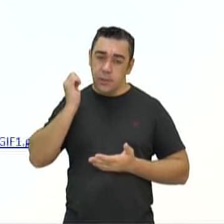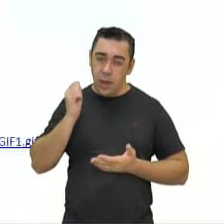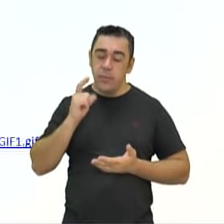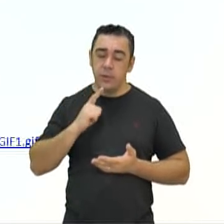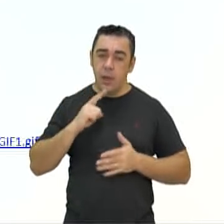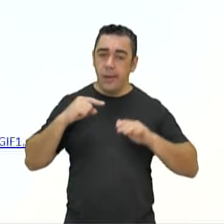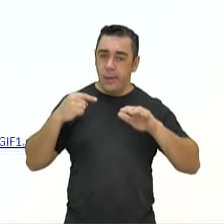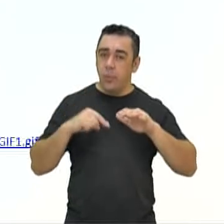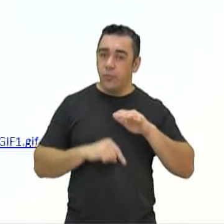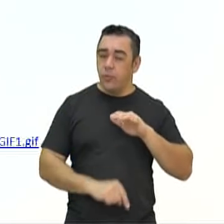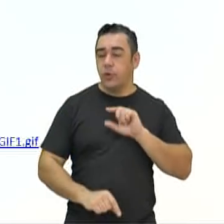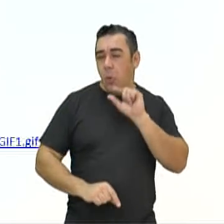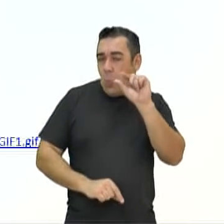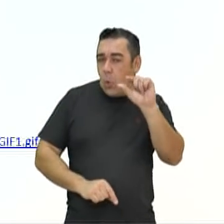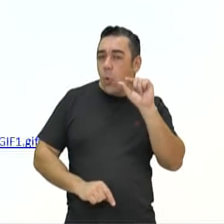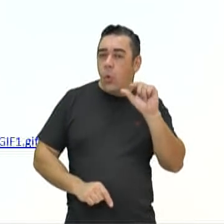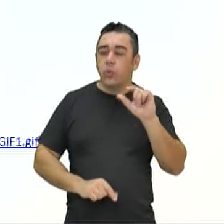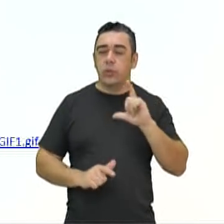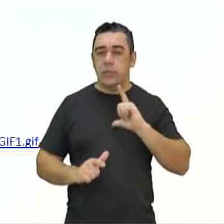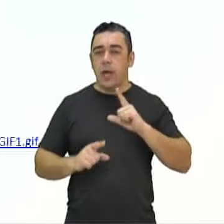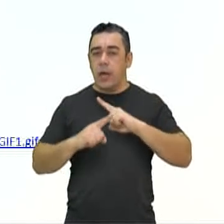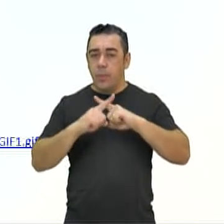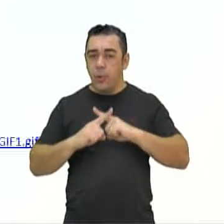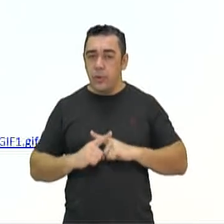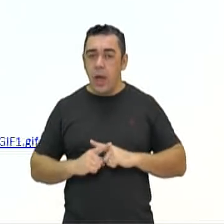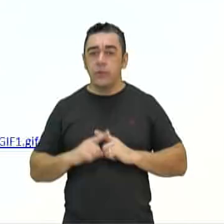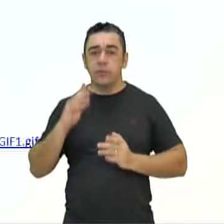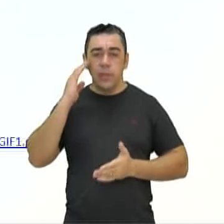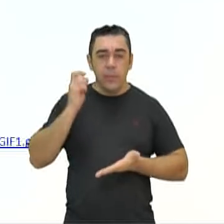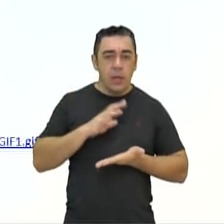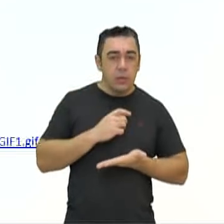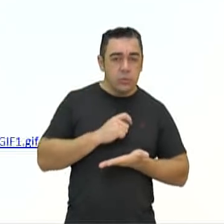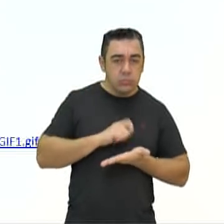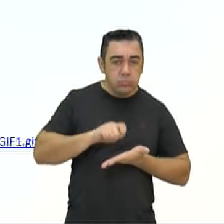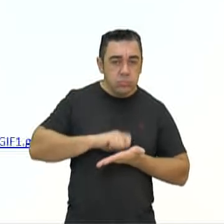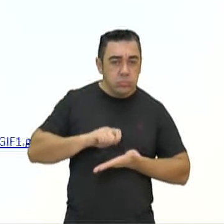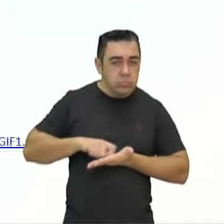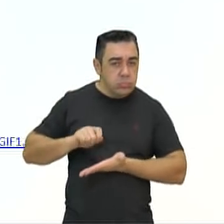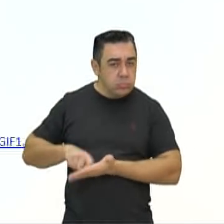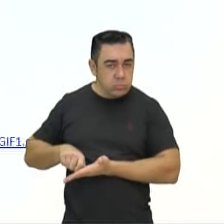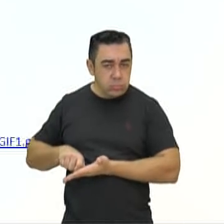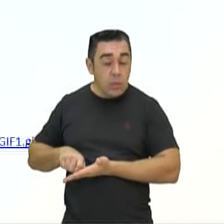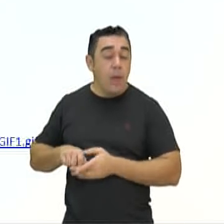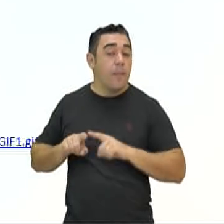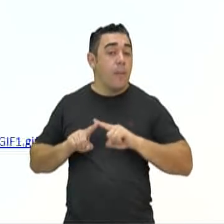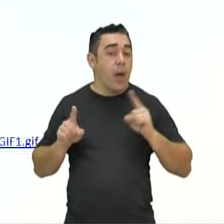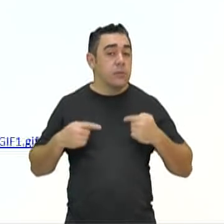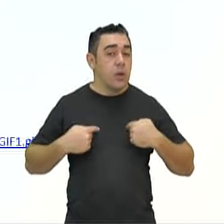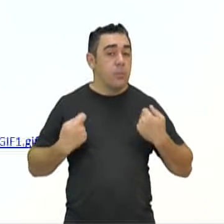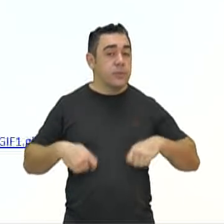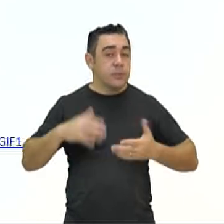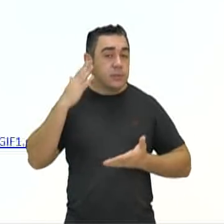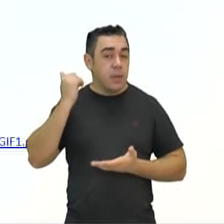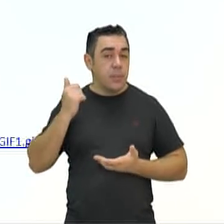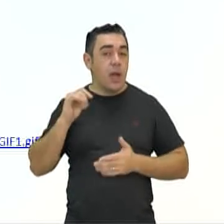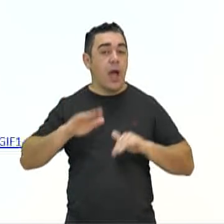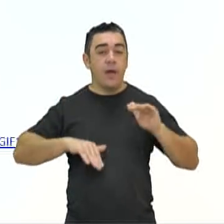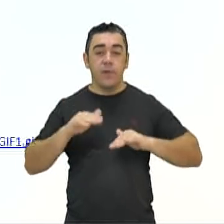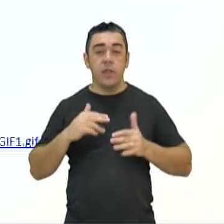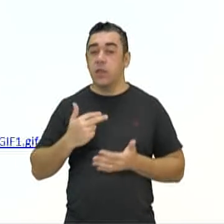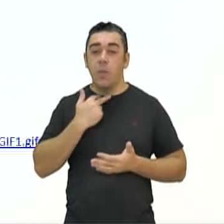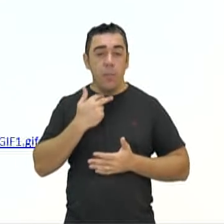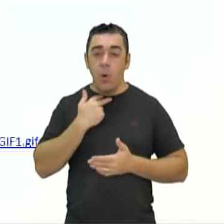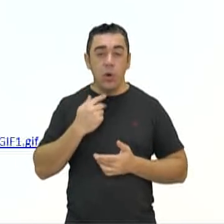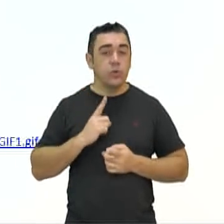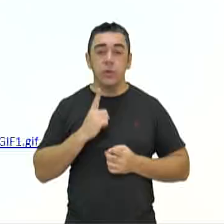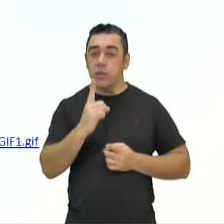lá num campeonato, numa anotação, mas eu preciso saber porque tem casas que algumas peças não tem como